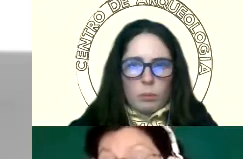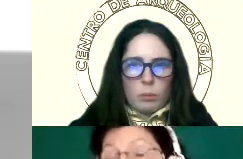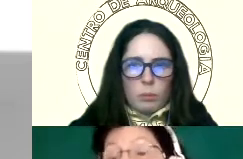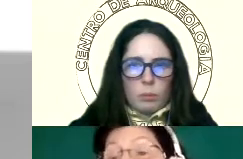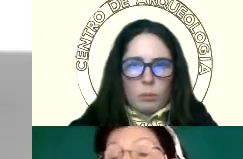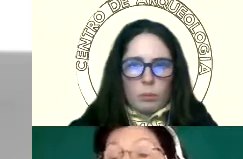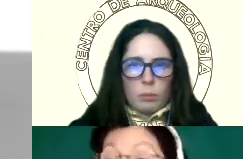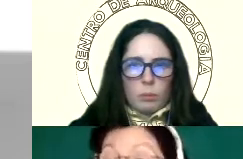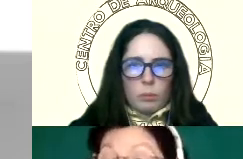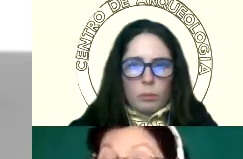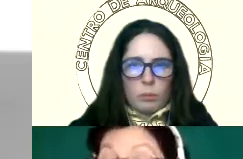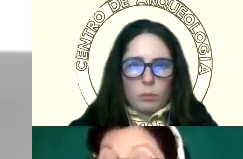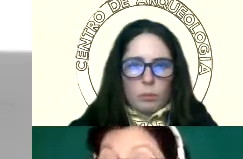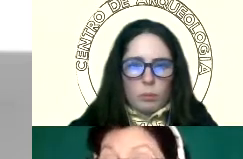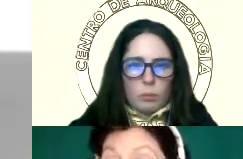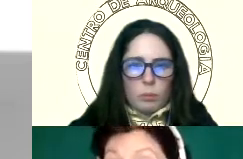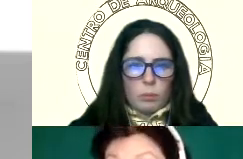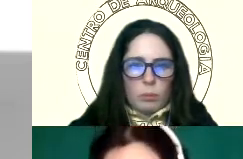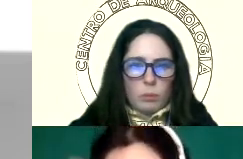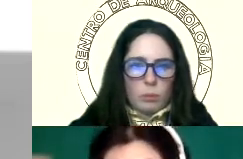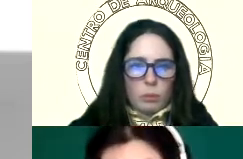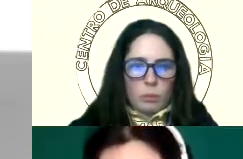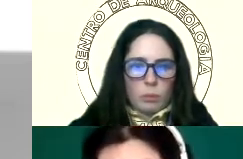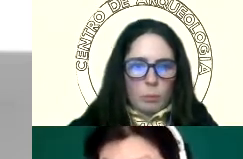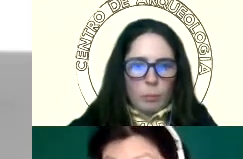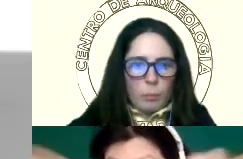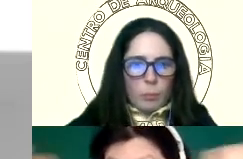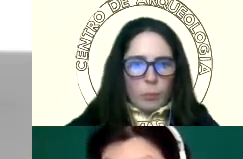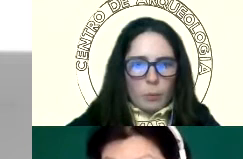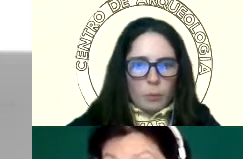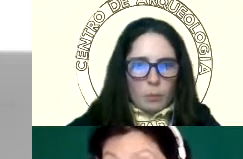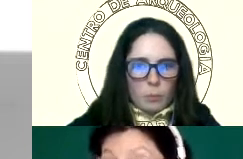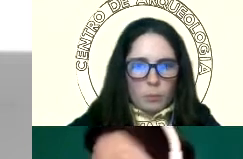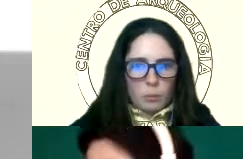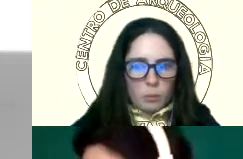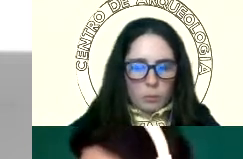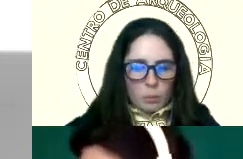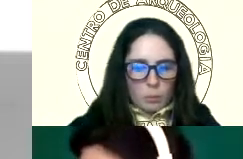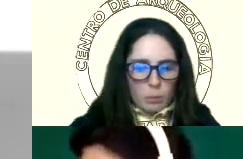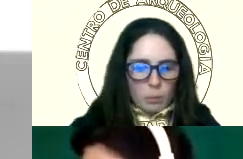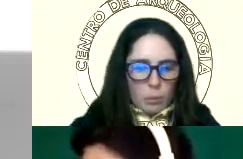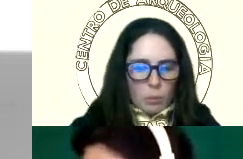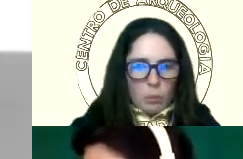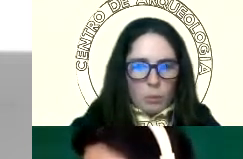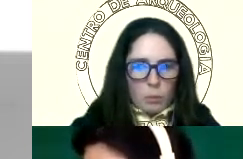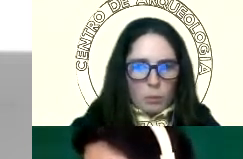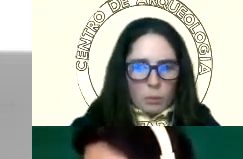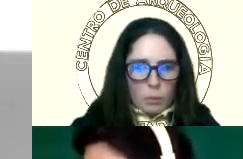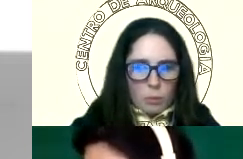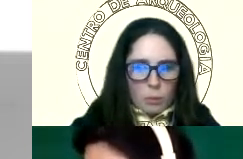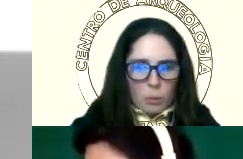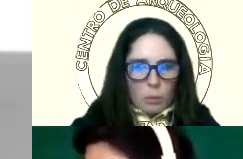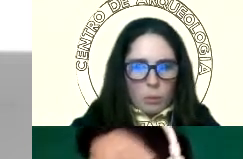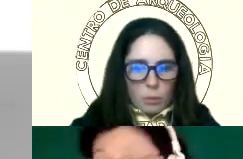convento e sobre, enfim, sobre a sua, sobre aquilo que foi possível levantar sobre a